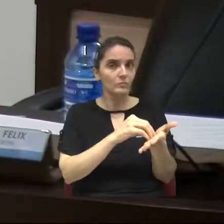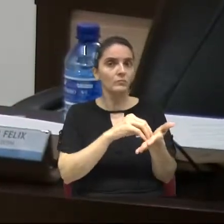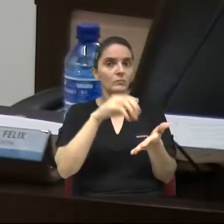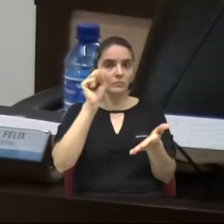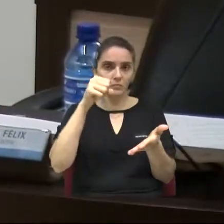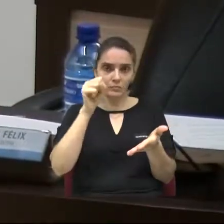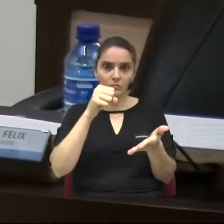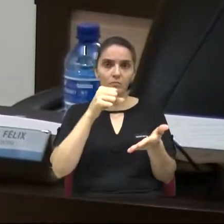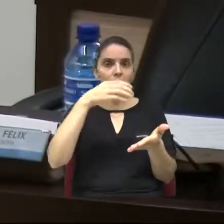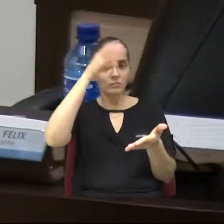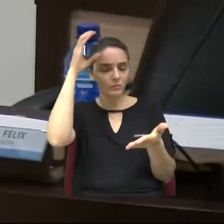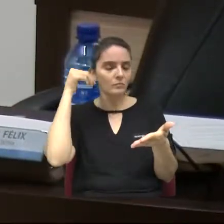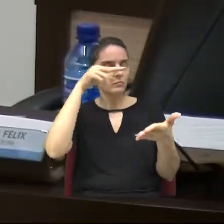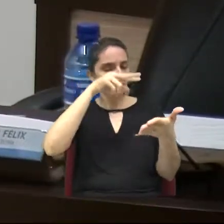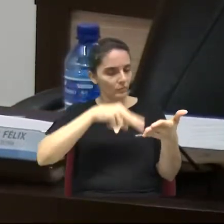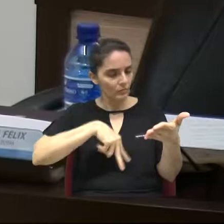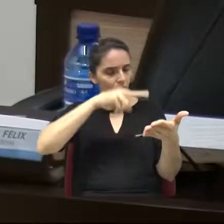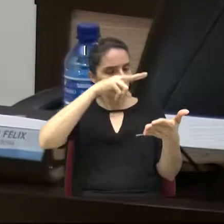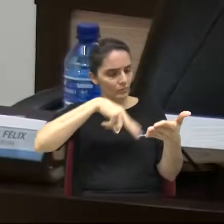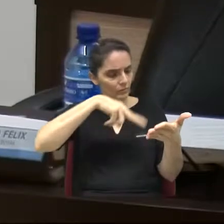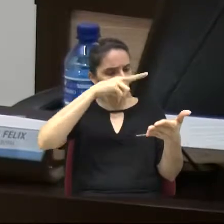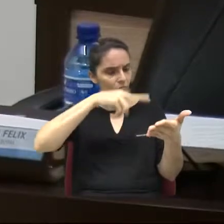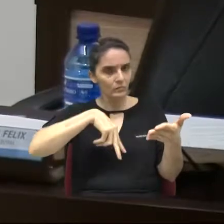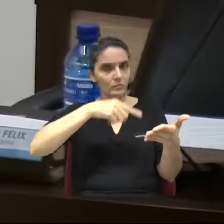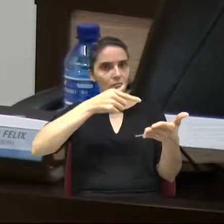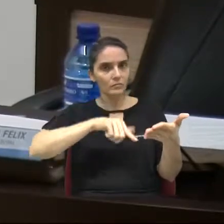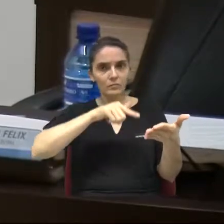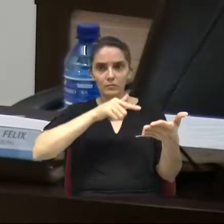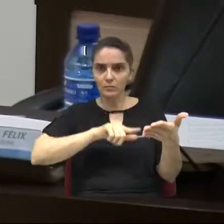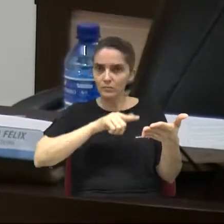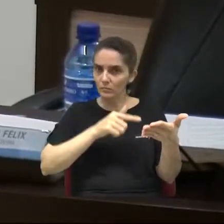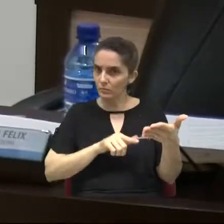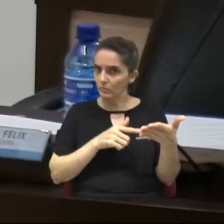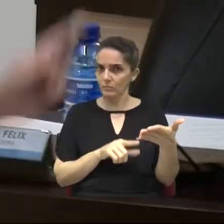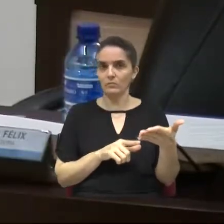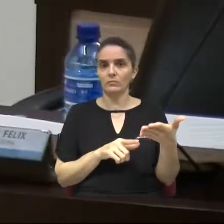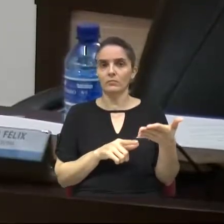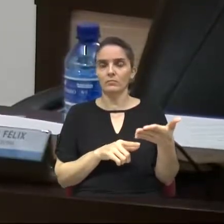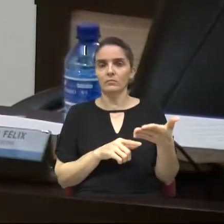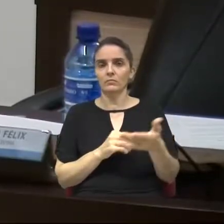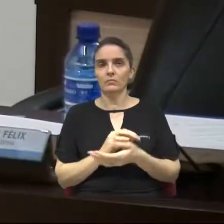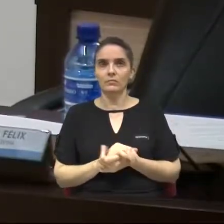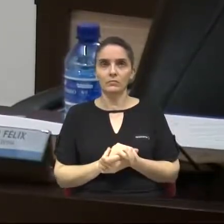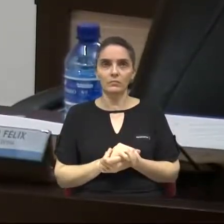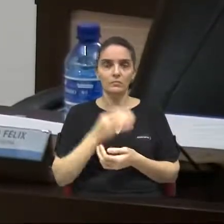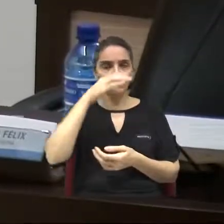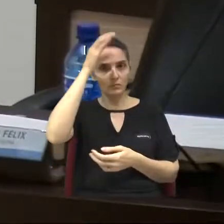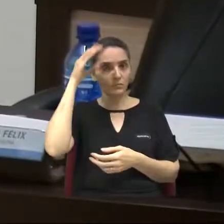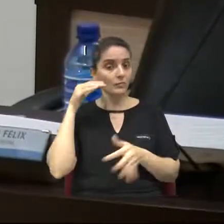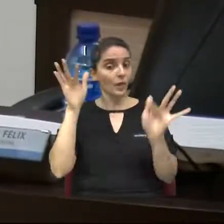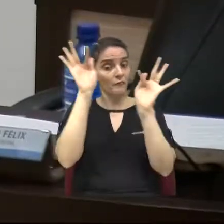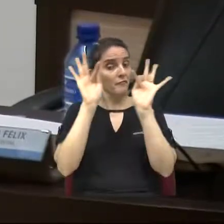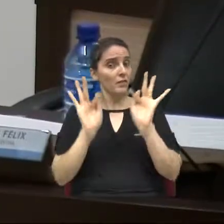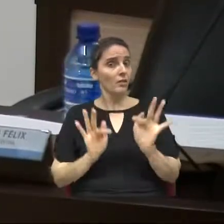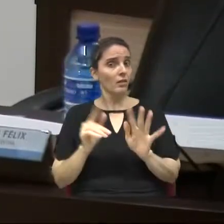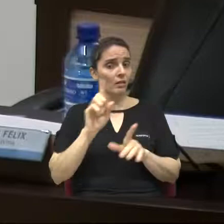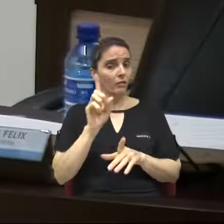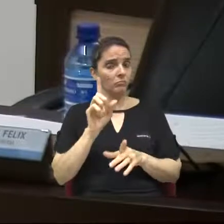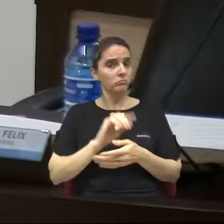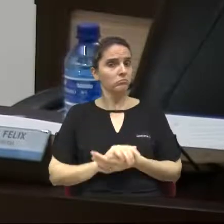textual. Eu li e reli várias vezes essa petição. E não me sinto feliz, viu, vereador Dr. Marcelo